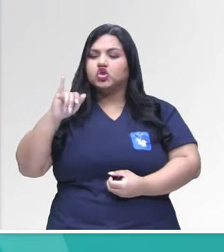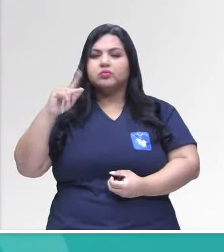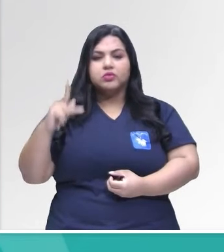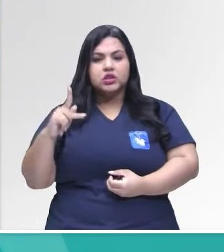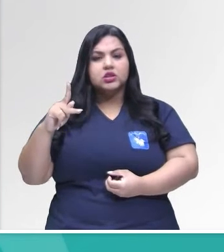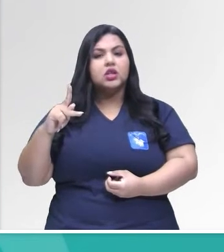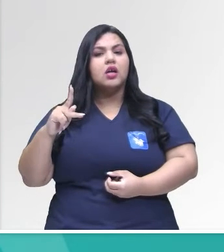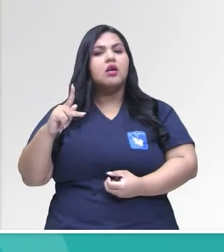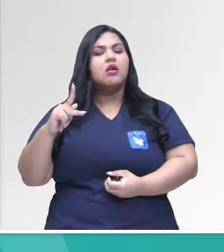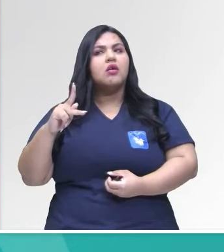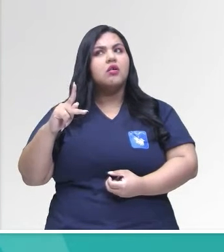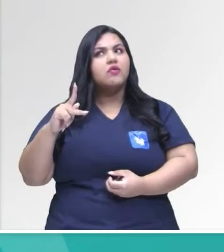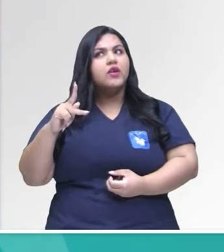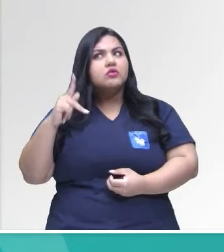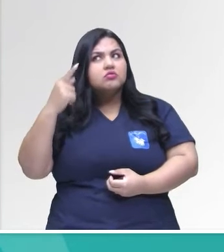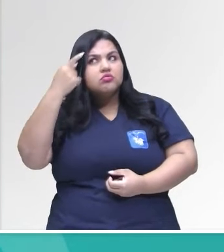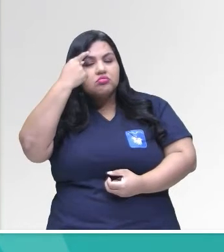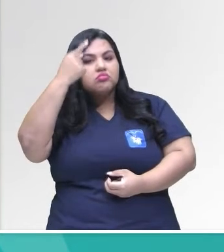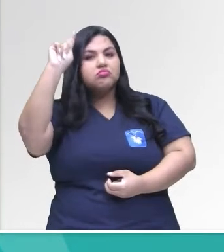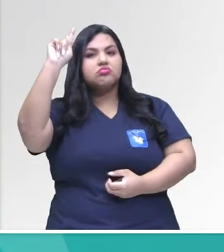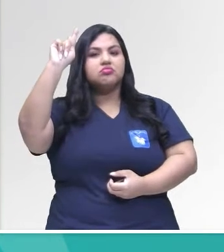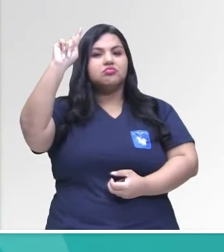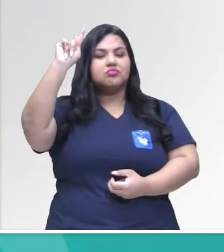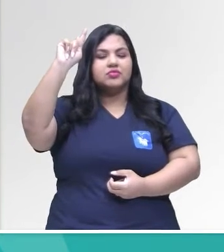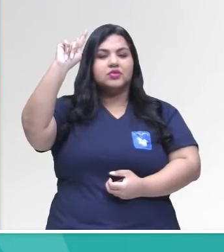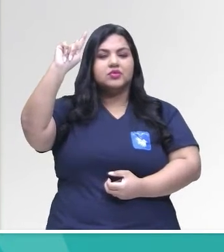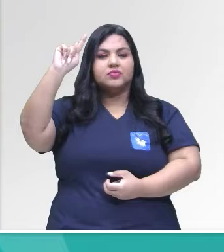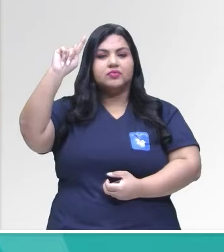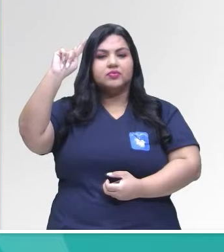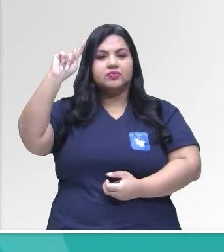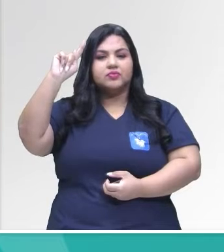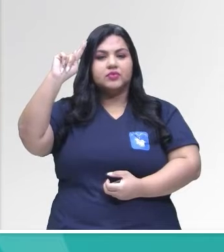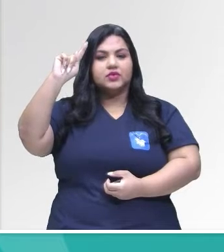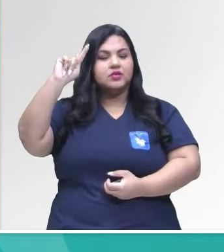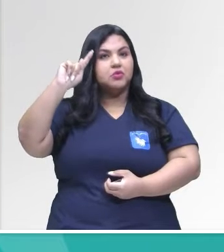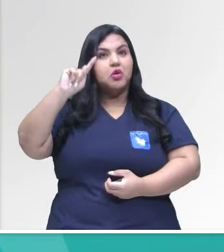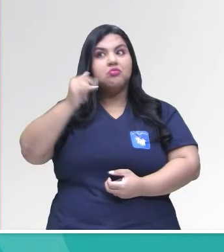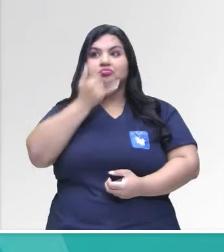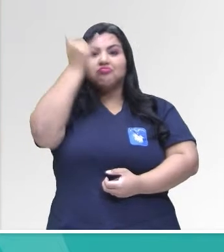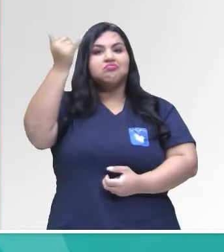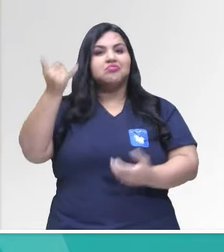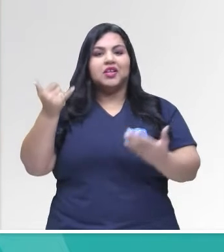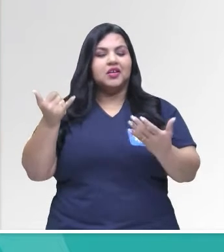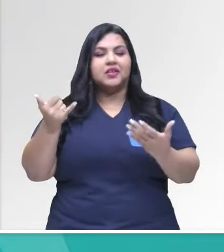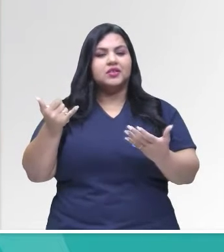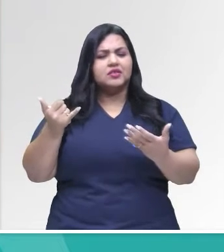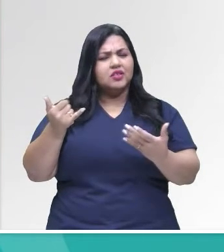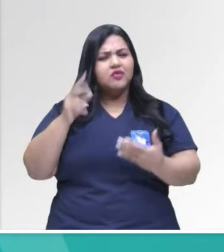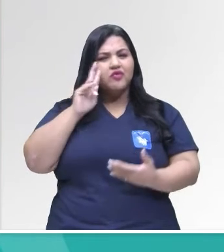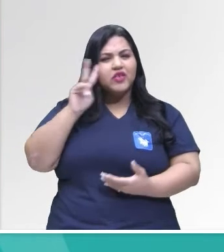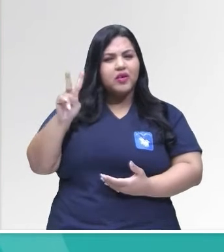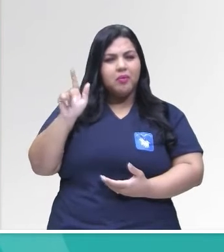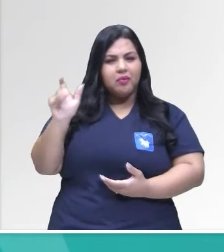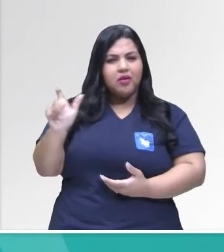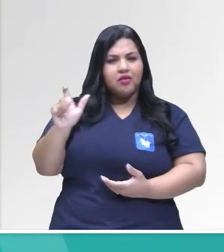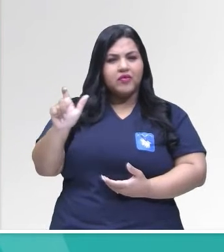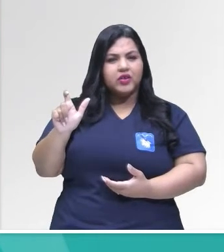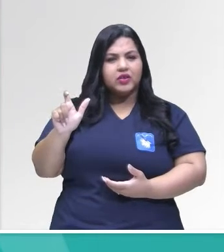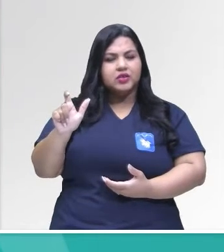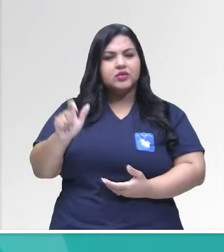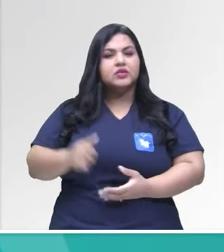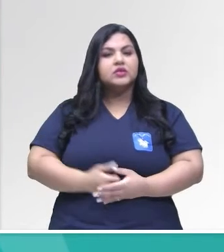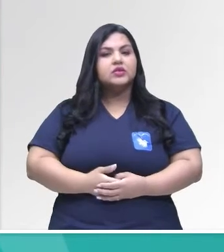elas foram inventadas por acidente. Vocês viram o termo que eu usei aqui na minha